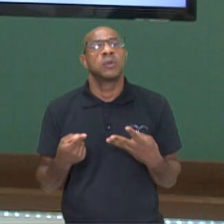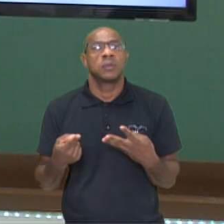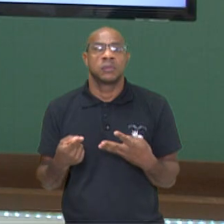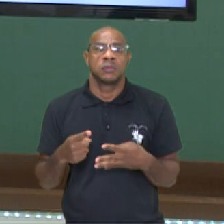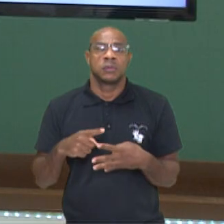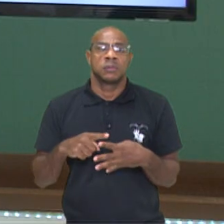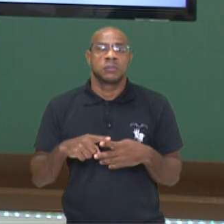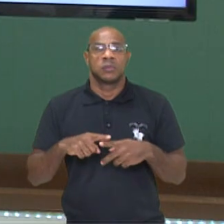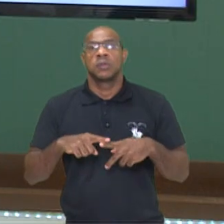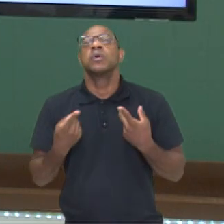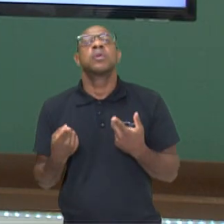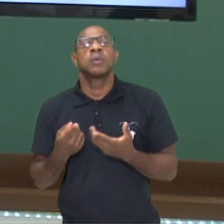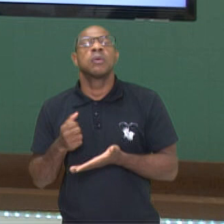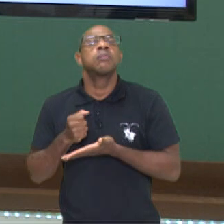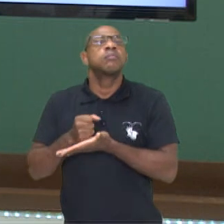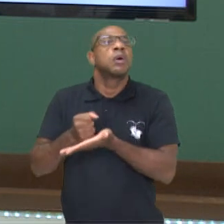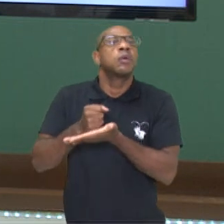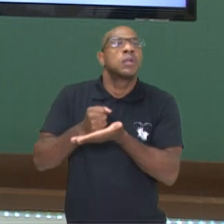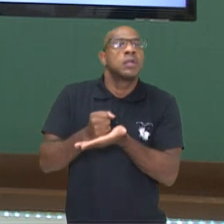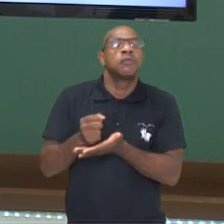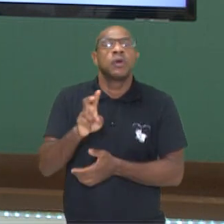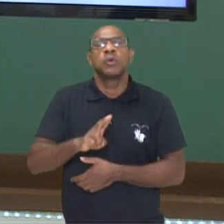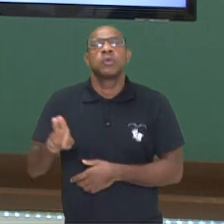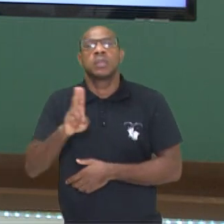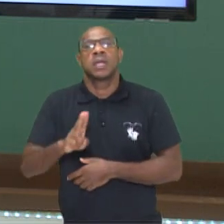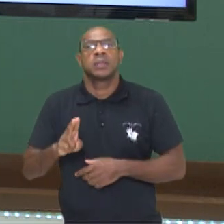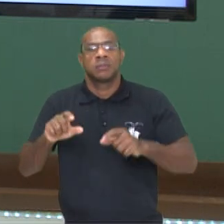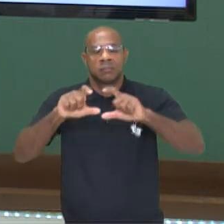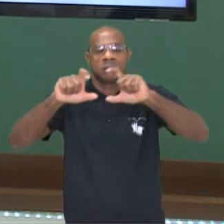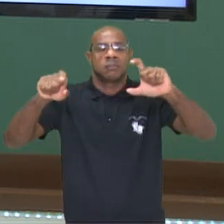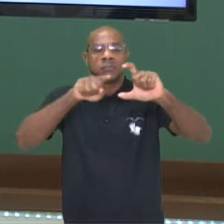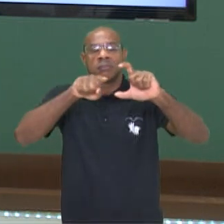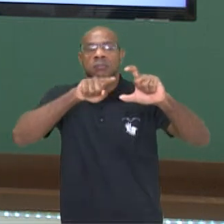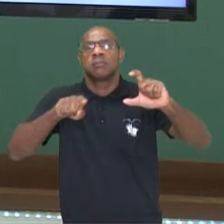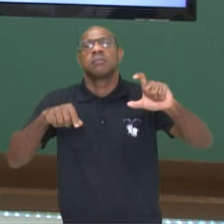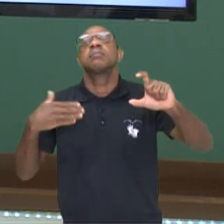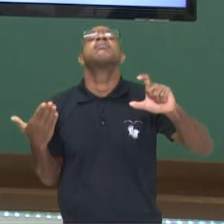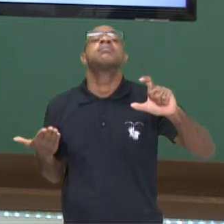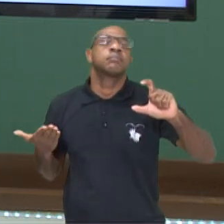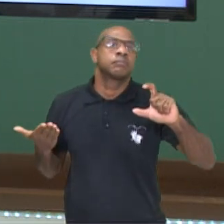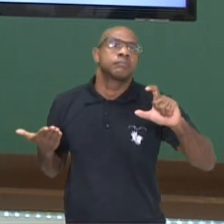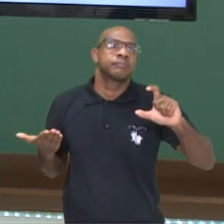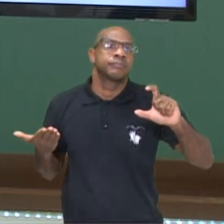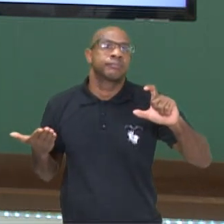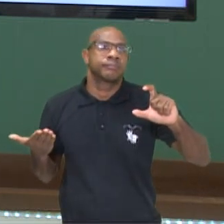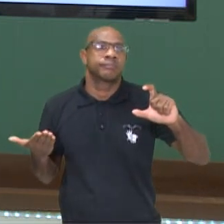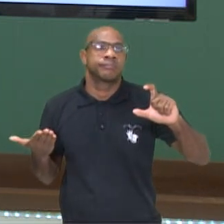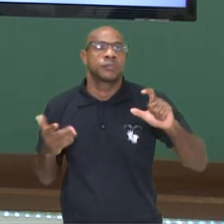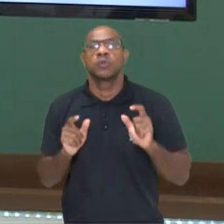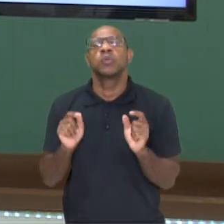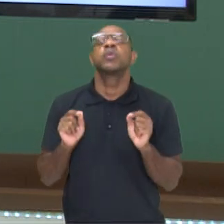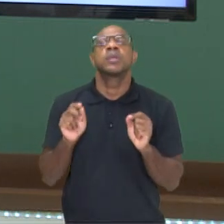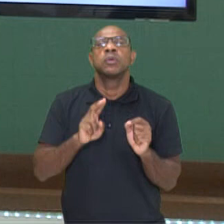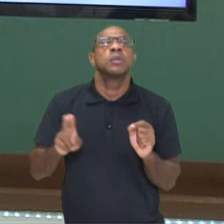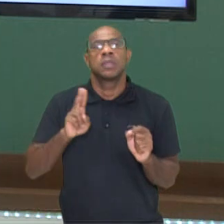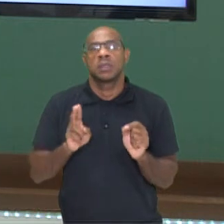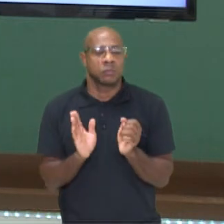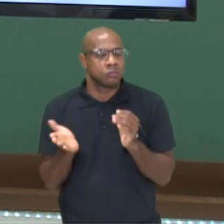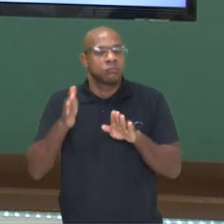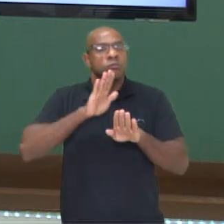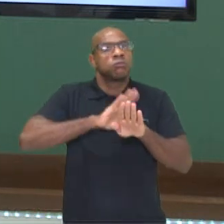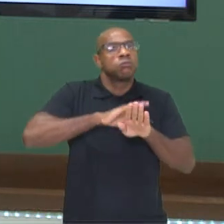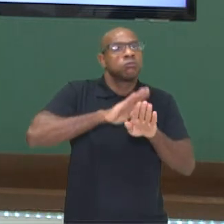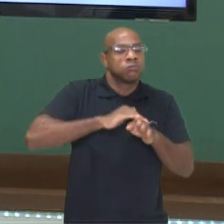nos 3 últimos versos? Então, nesses últimos versos, ocorre a omissão de algo. O que foi ocultado, o que